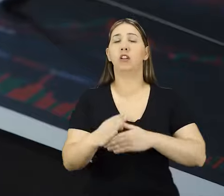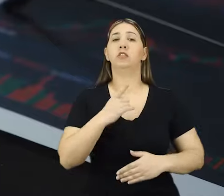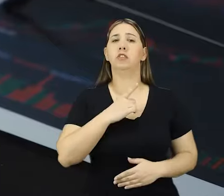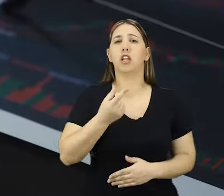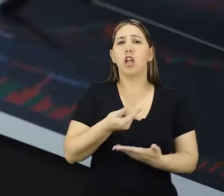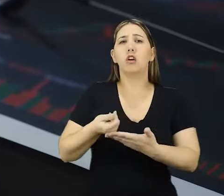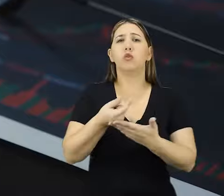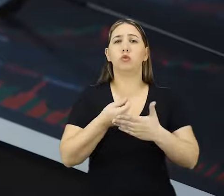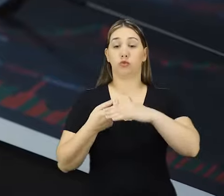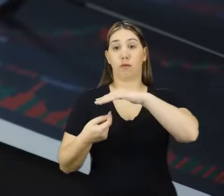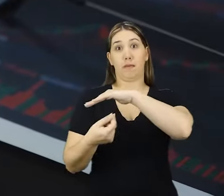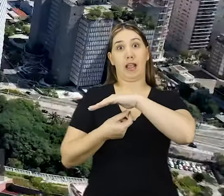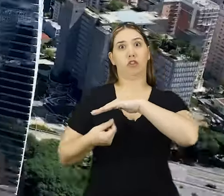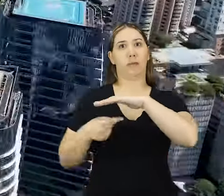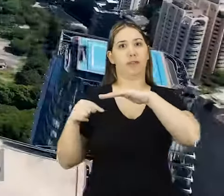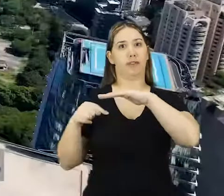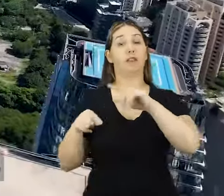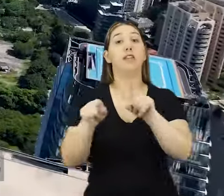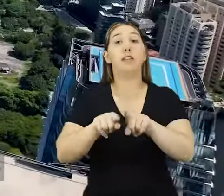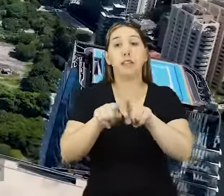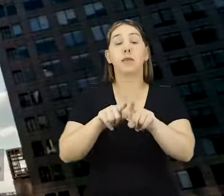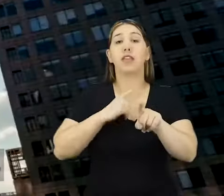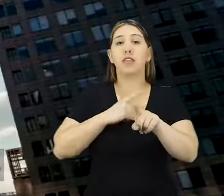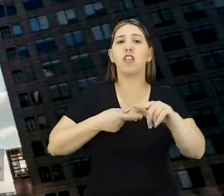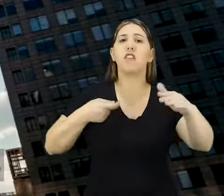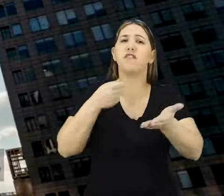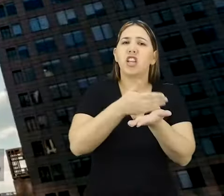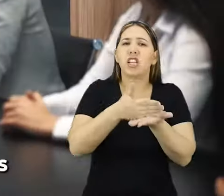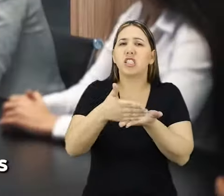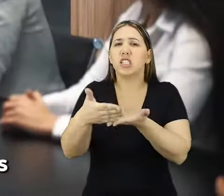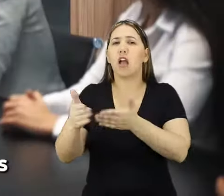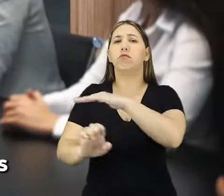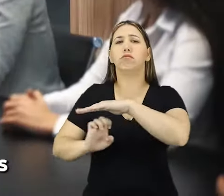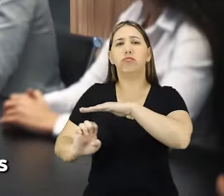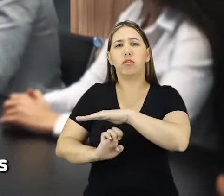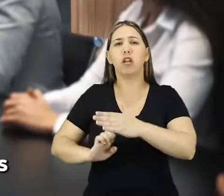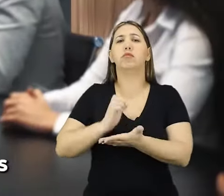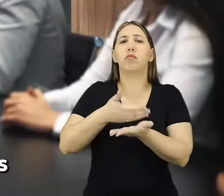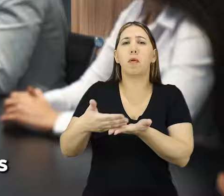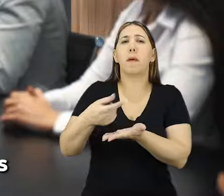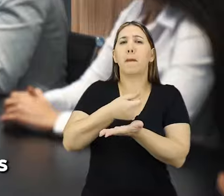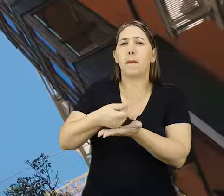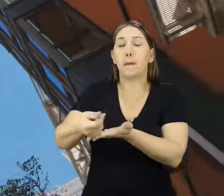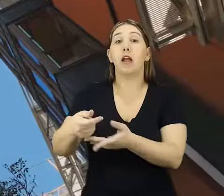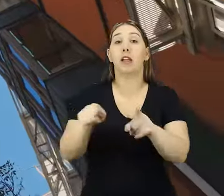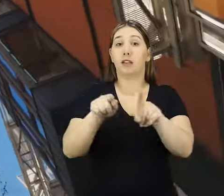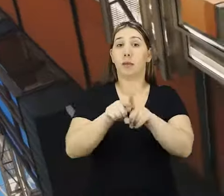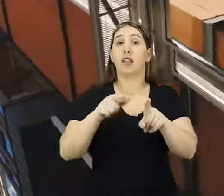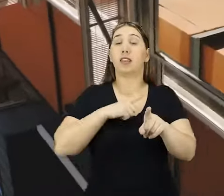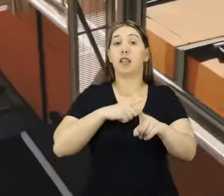recursos via mercado de capitais. Além de ajudarem a financiar as empresas, eles podem ser uma opção para investidores que